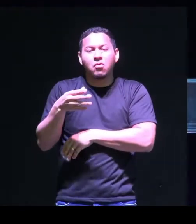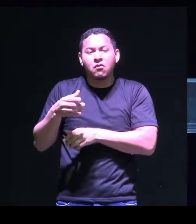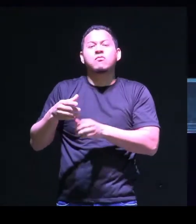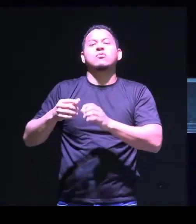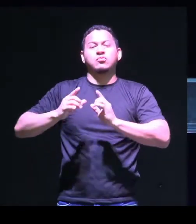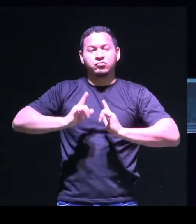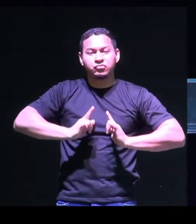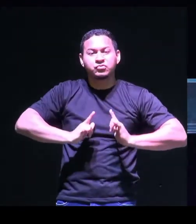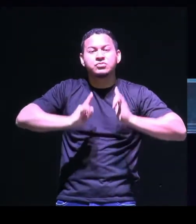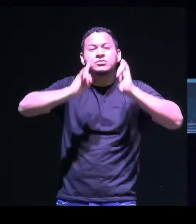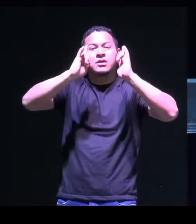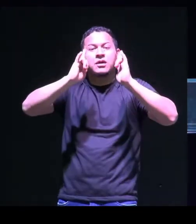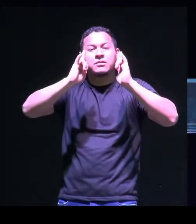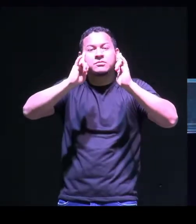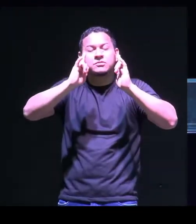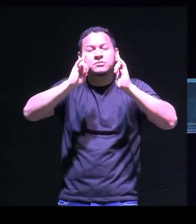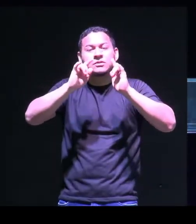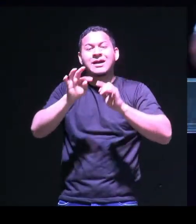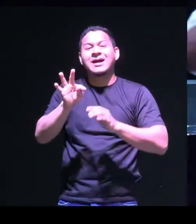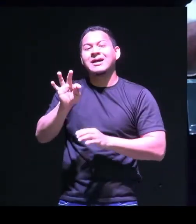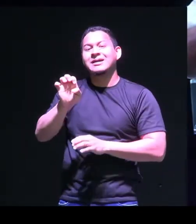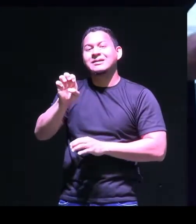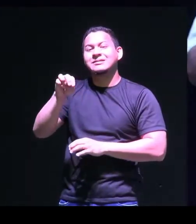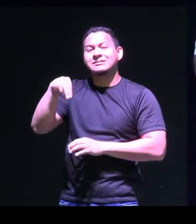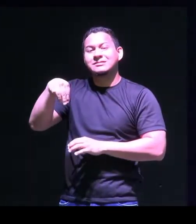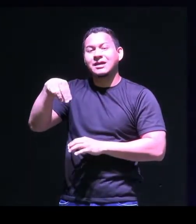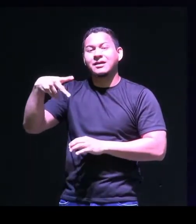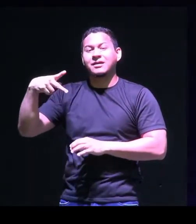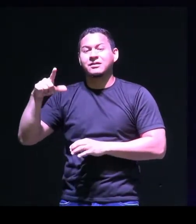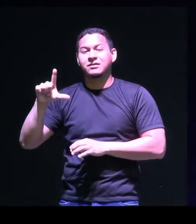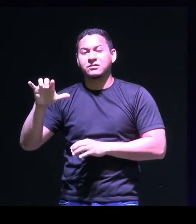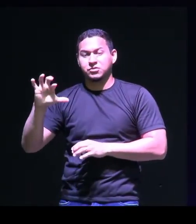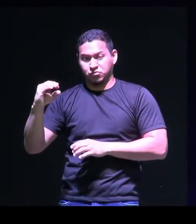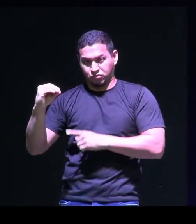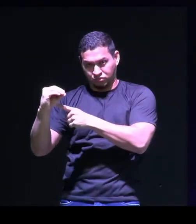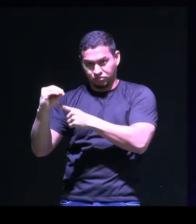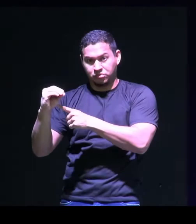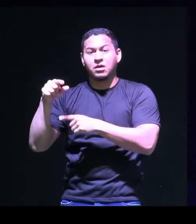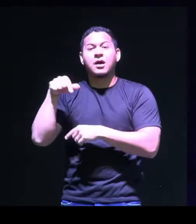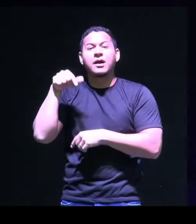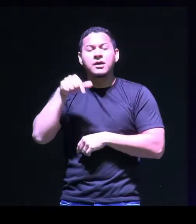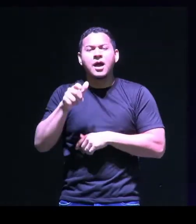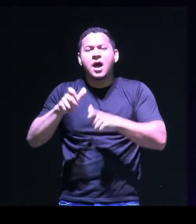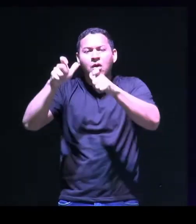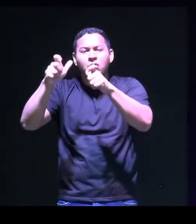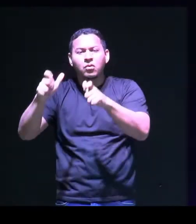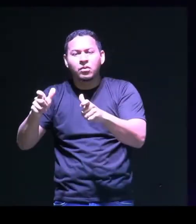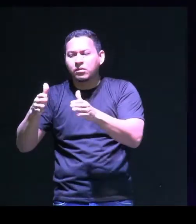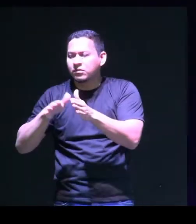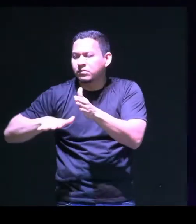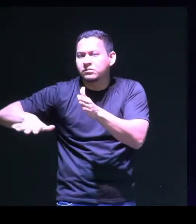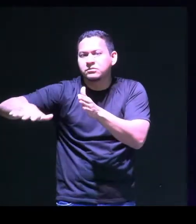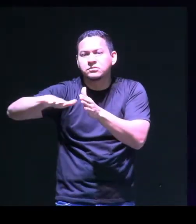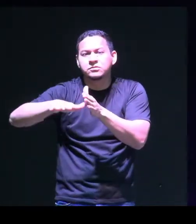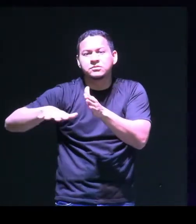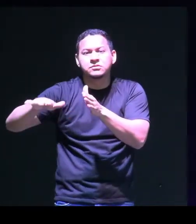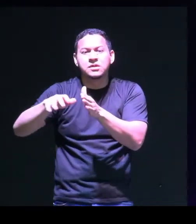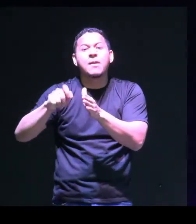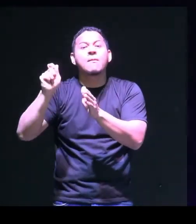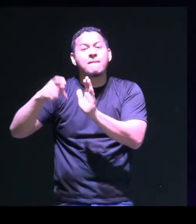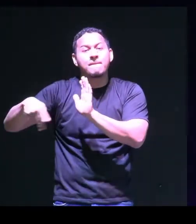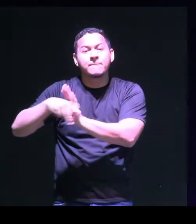a mesquita muçulmana, ela está exatamente no lugar onde ficava o pátio externo dos